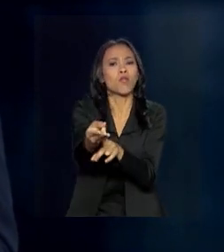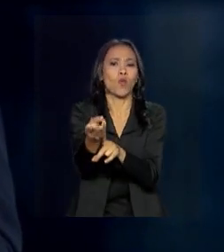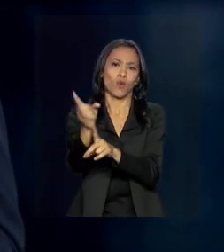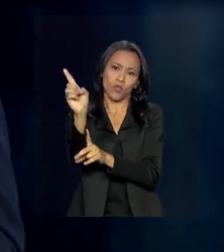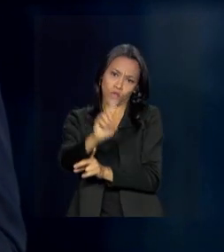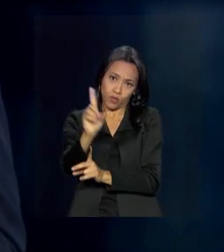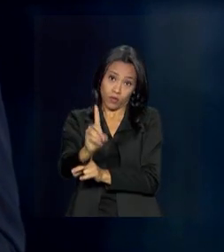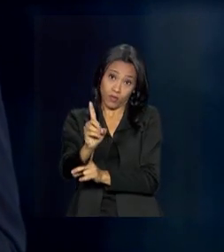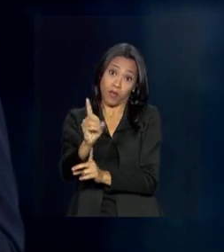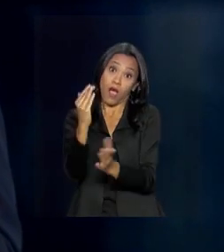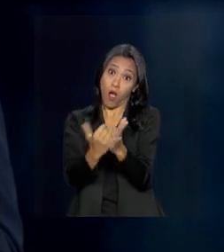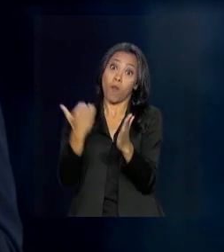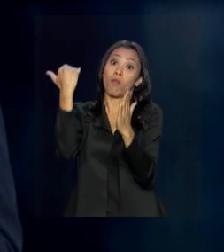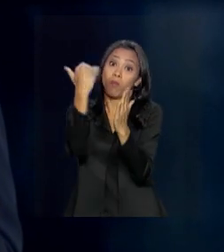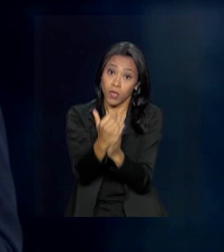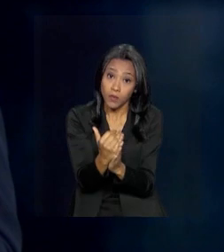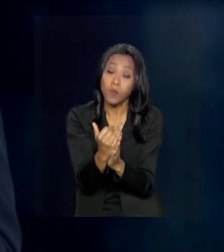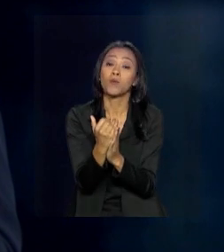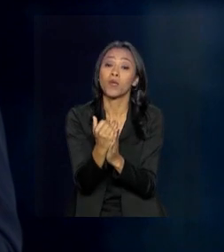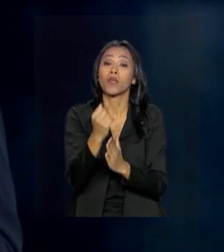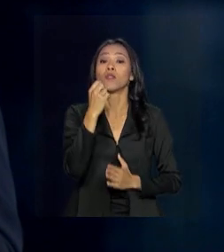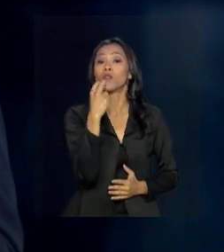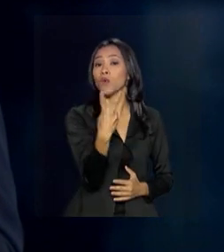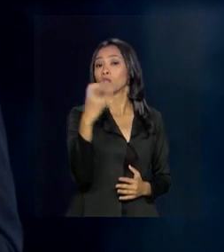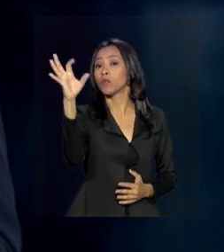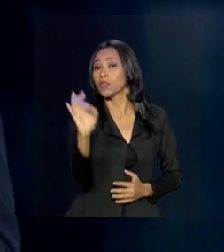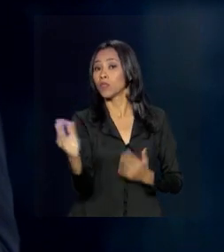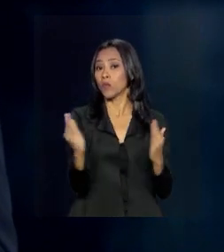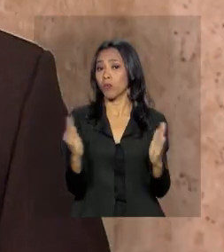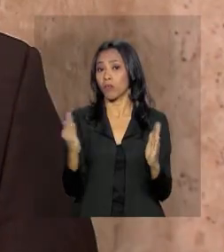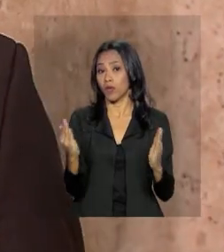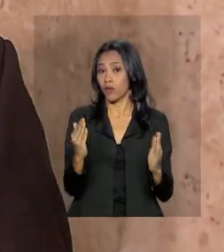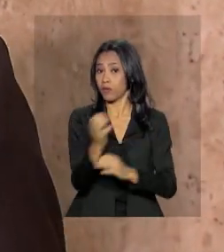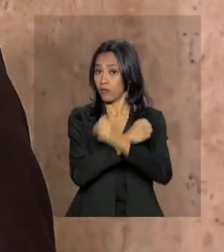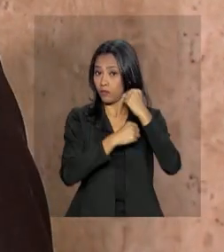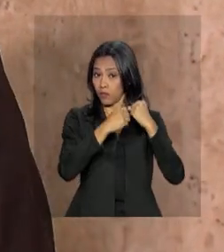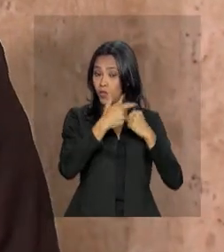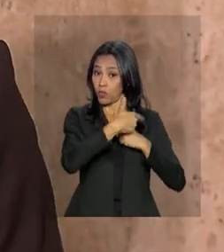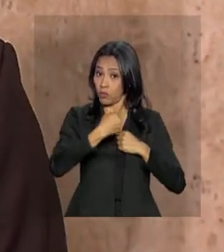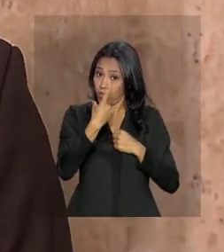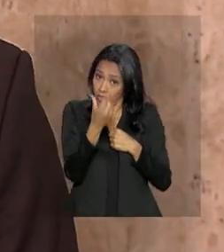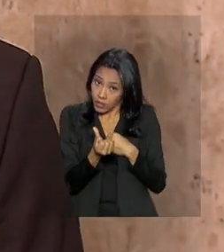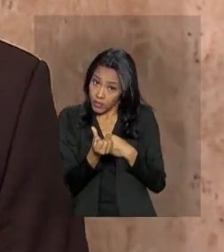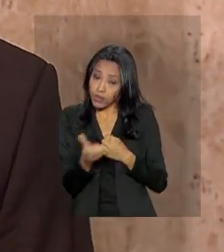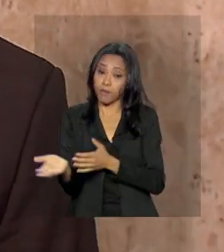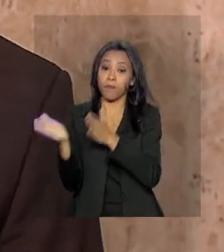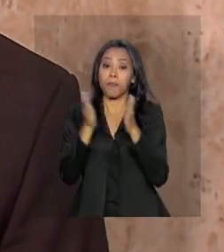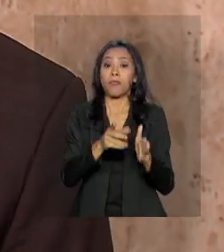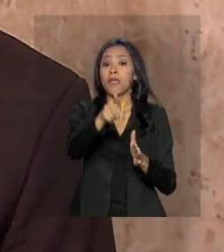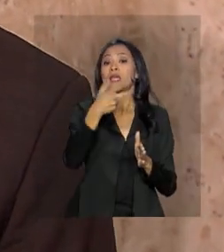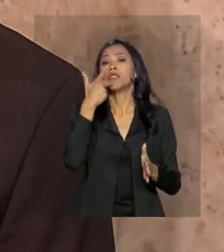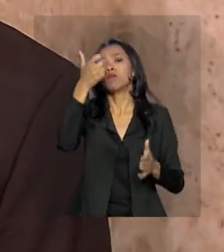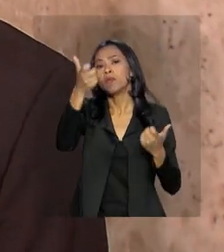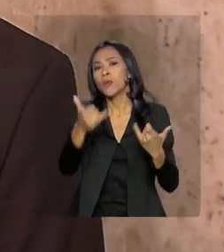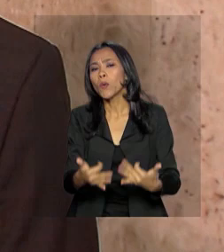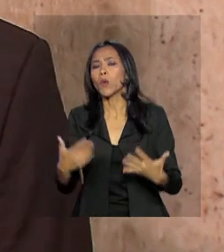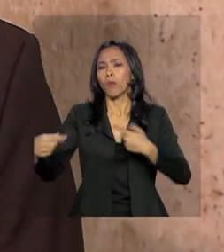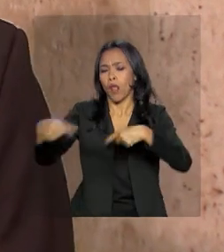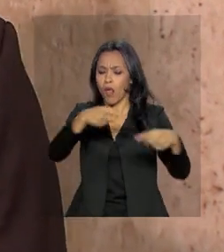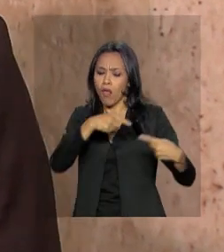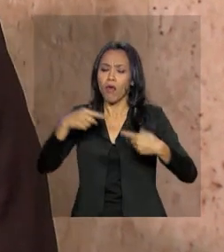US$ 1,3 bilhão, aumento de 12% em relação a 2016. Benítez disse que discutiu com Michel Temer sobre